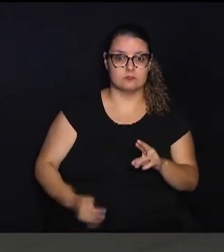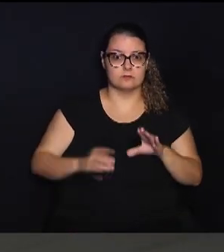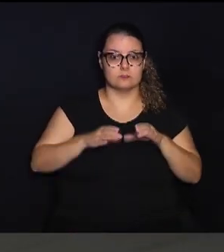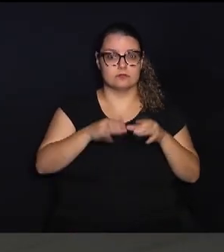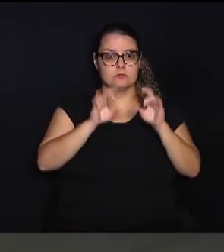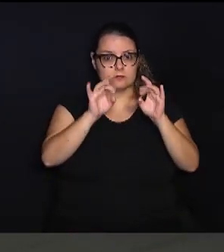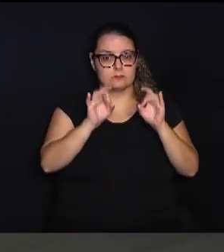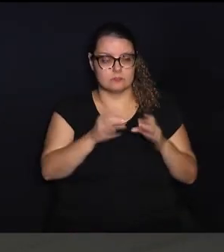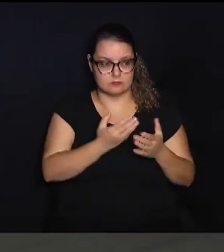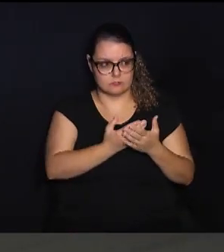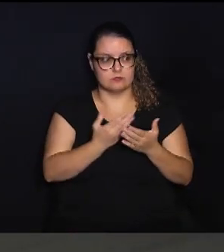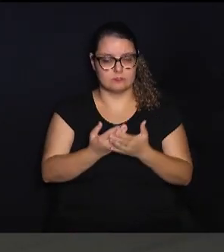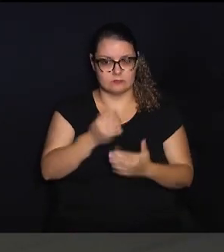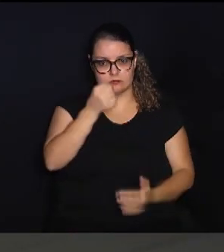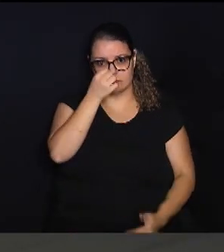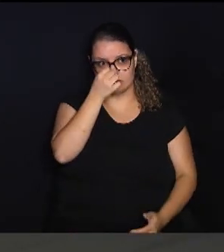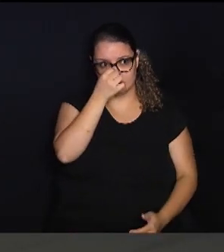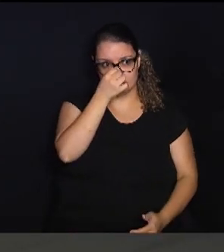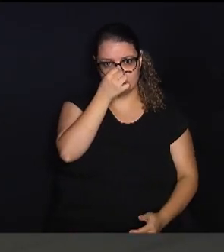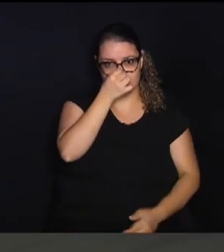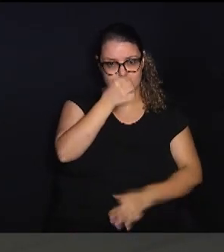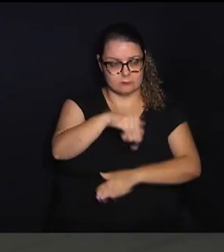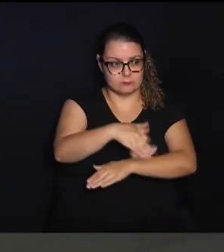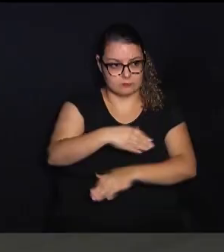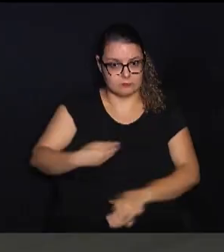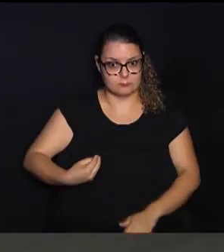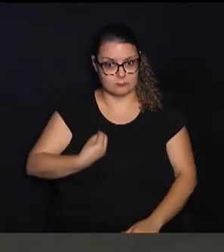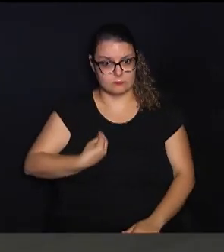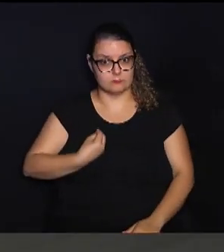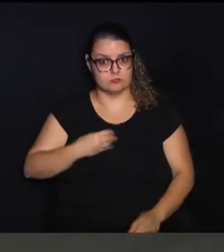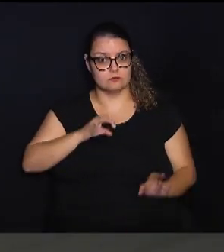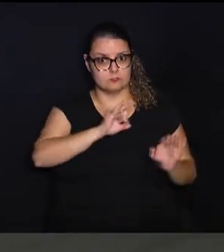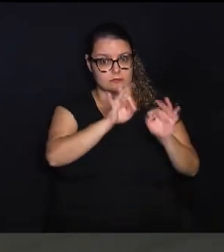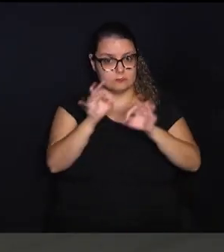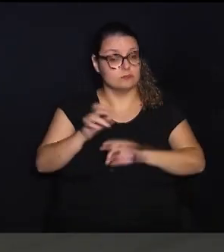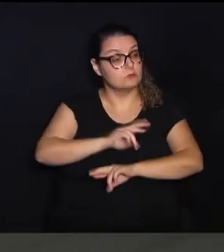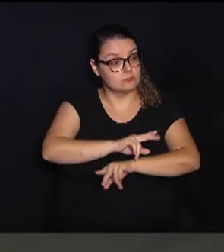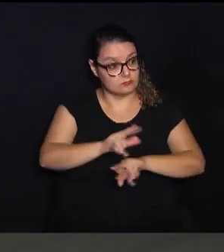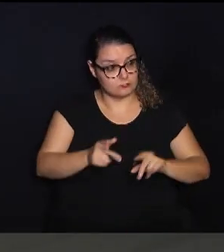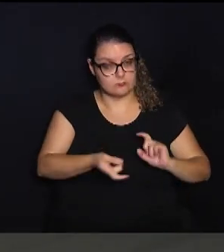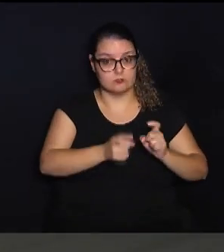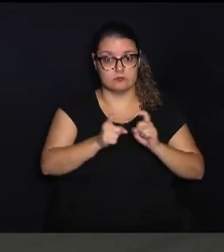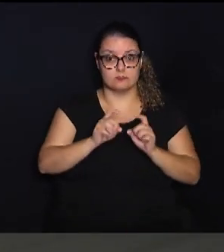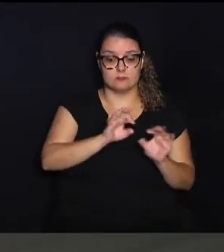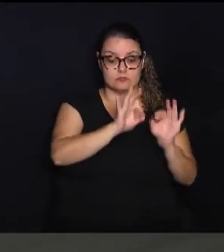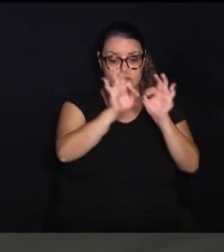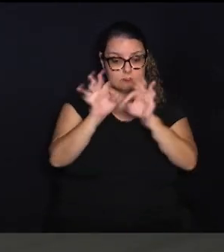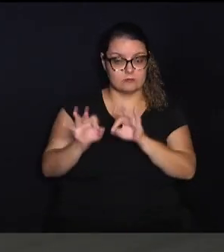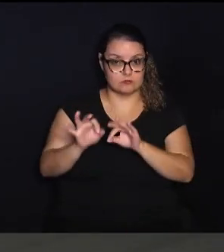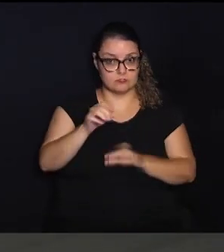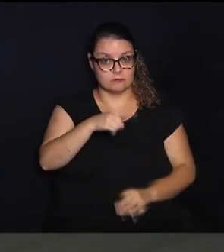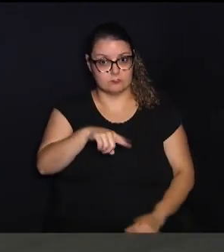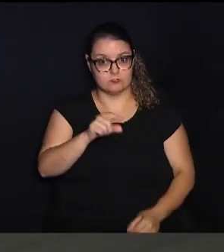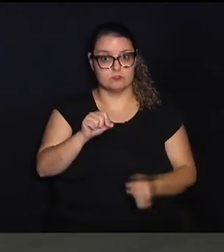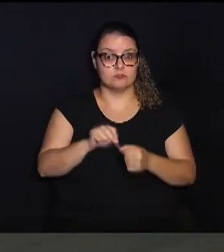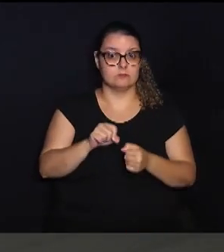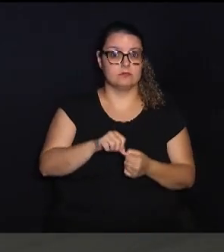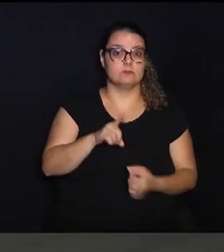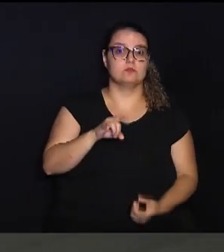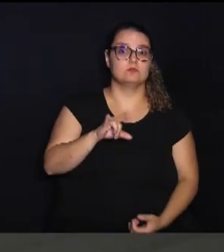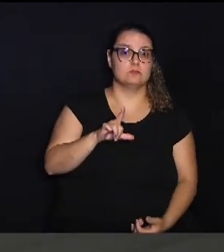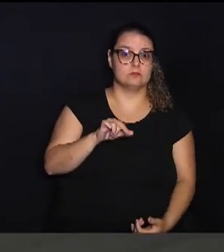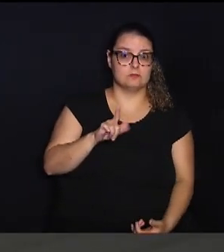Especial de Estudos sobre a População em Situação de Rua. Eu acompanhei várias reuniões, inclusive vocês fizeram diligências,